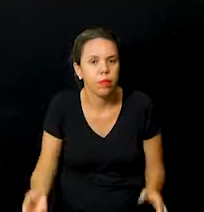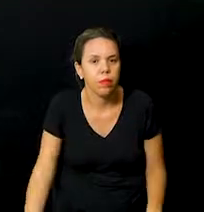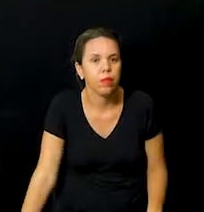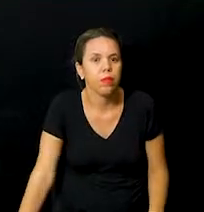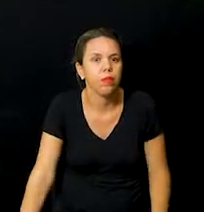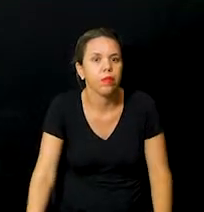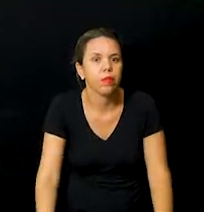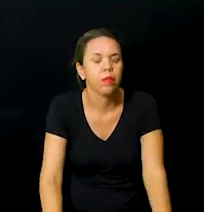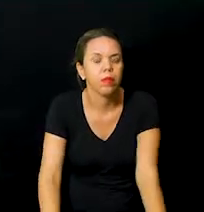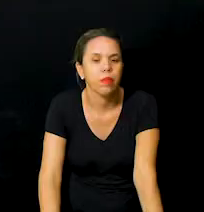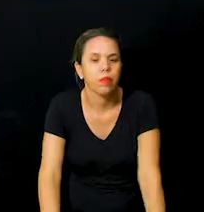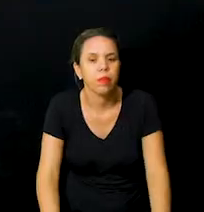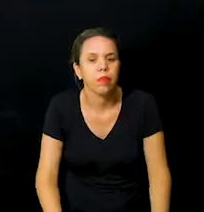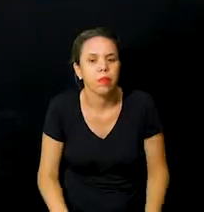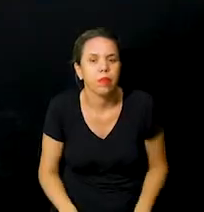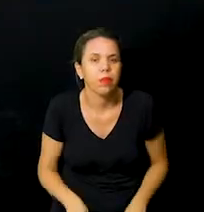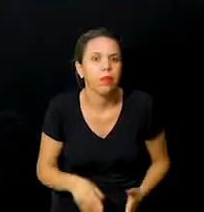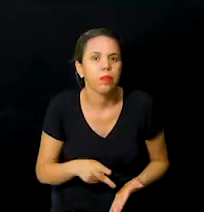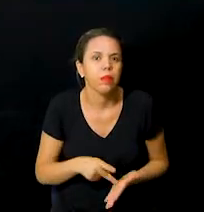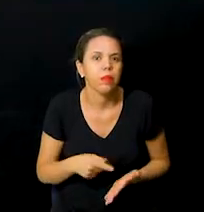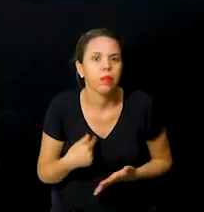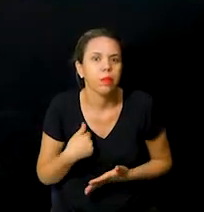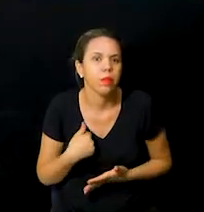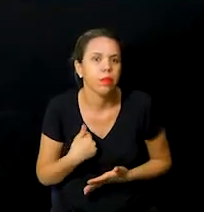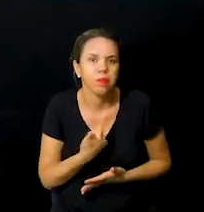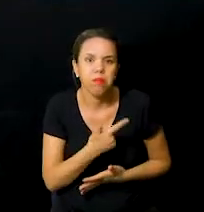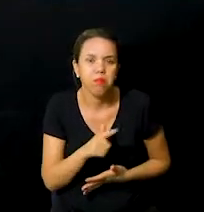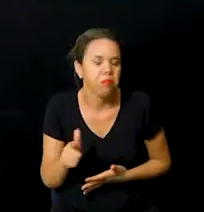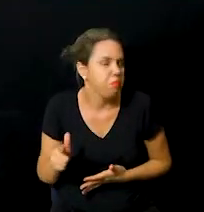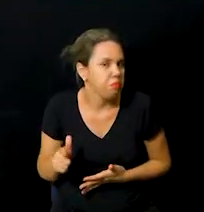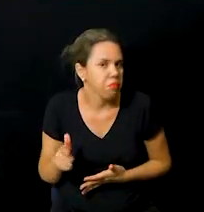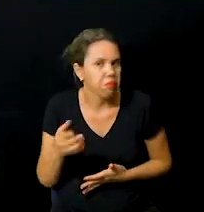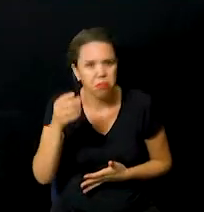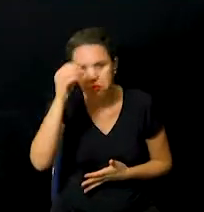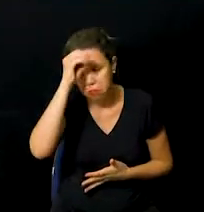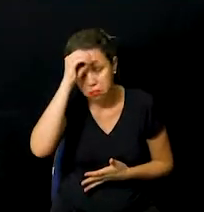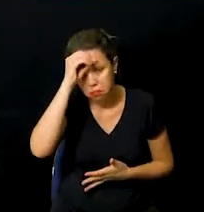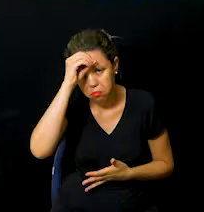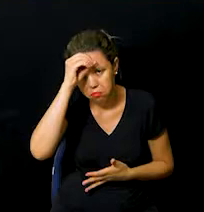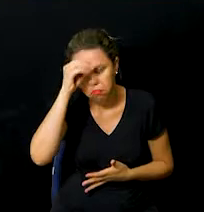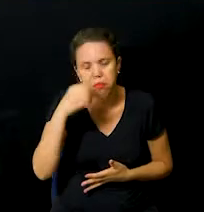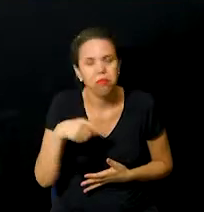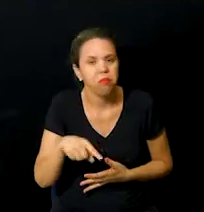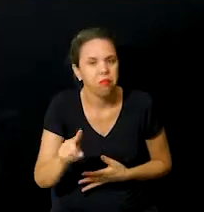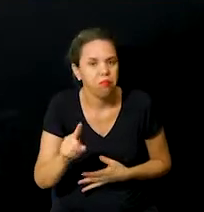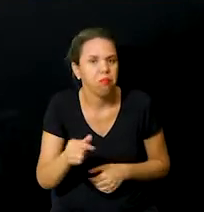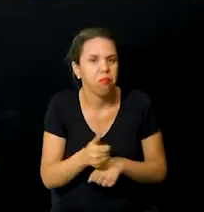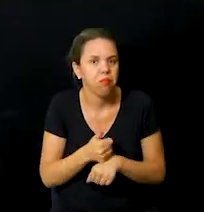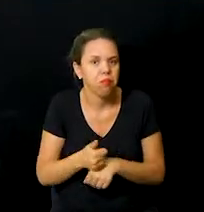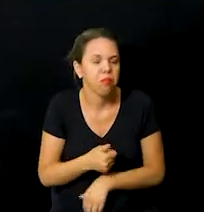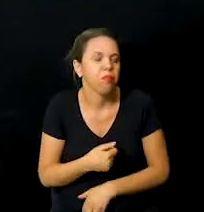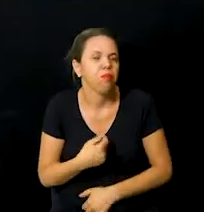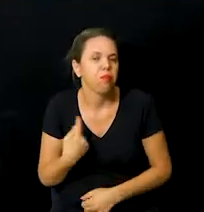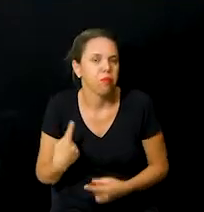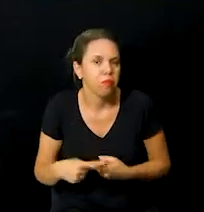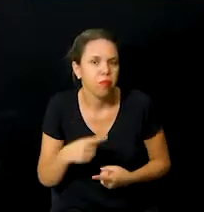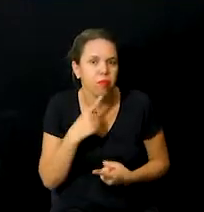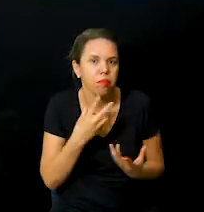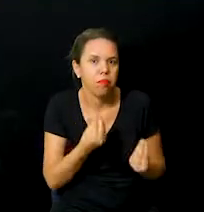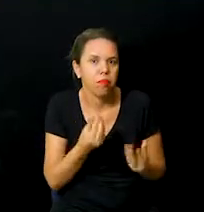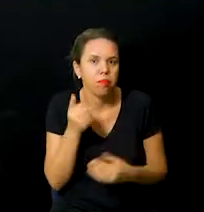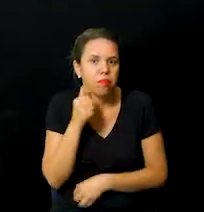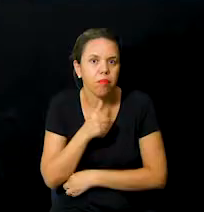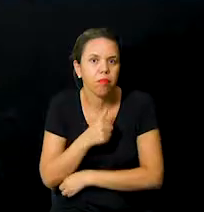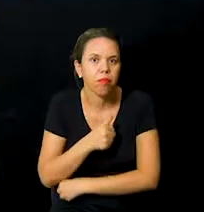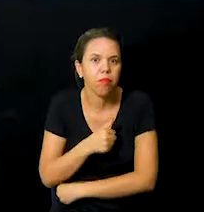fazer? Na verdade, eu não tinha nenhuma noção. Eu fui para essa área porque eu conheço